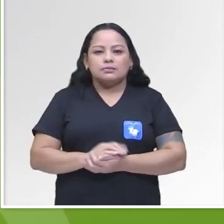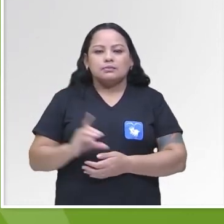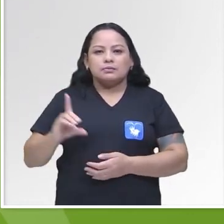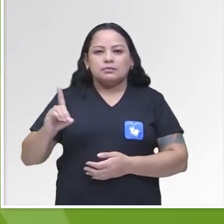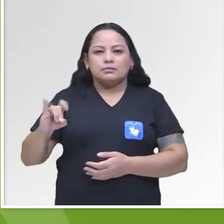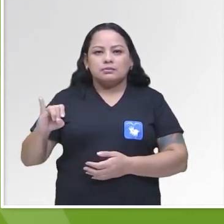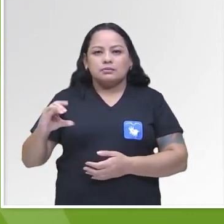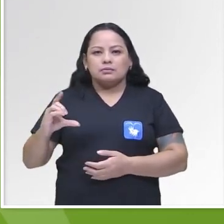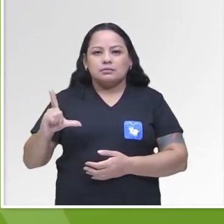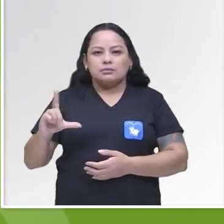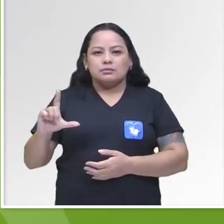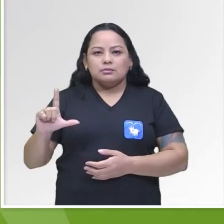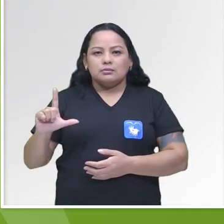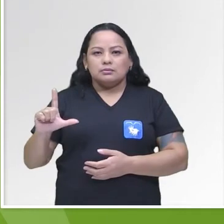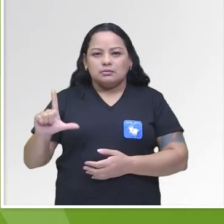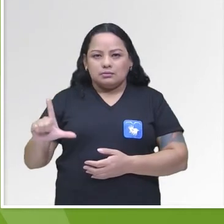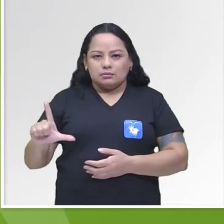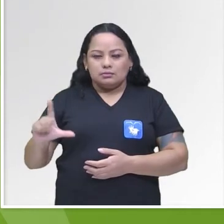dicloro